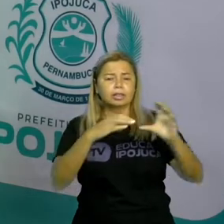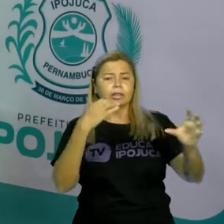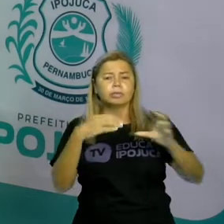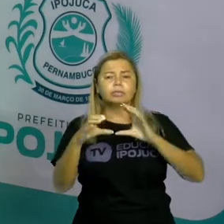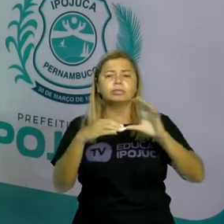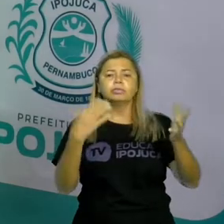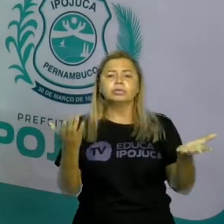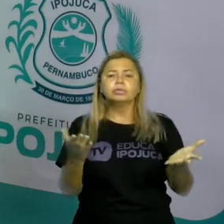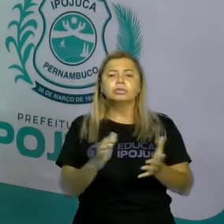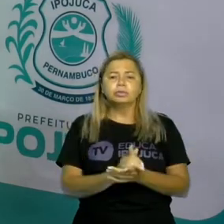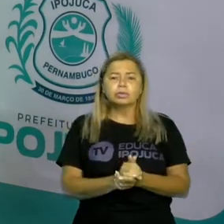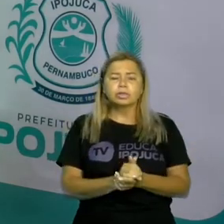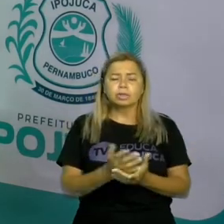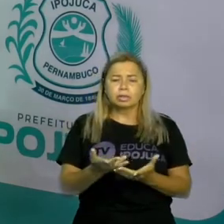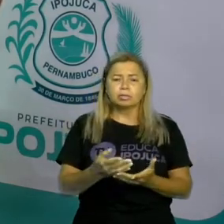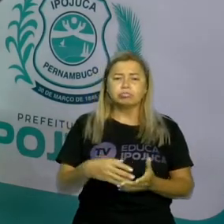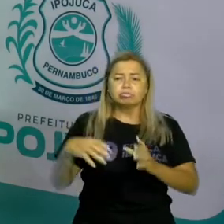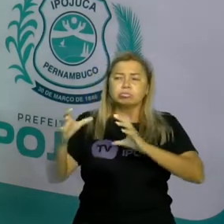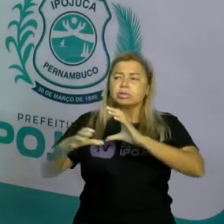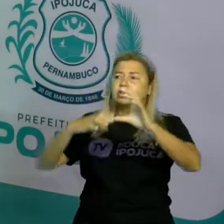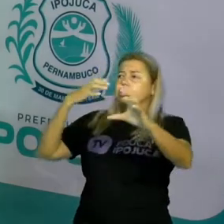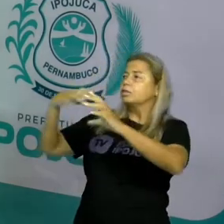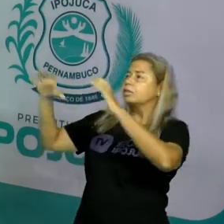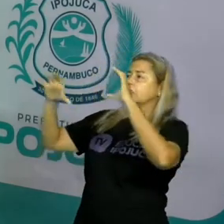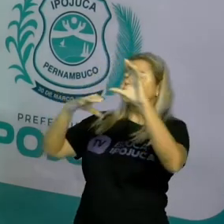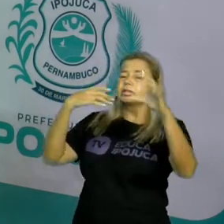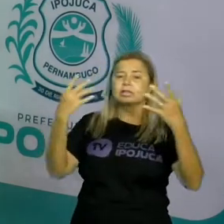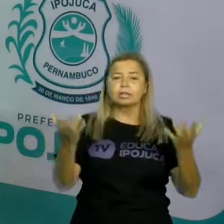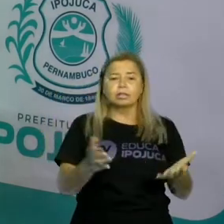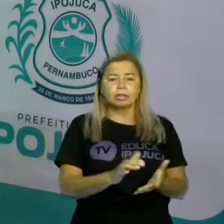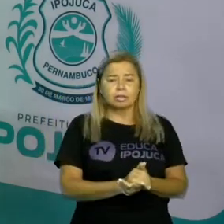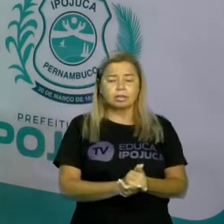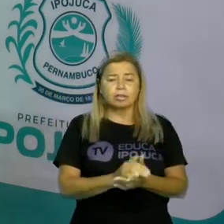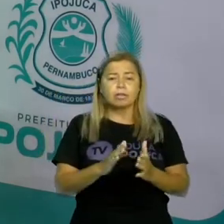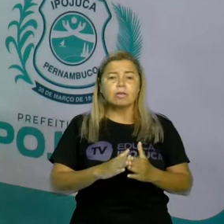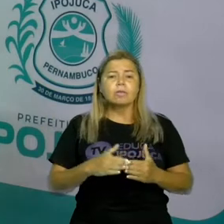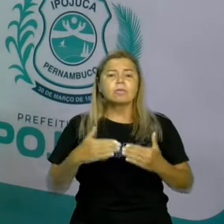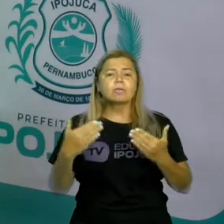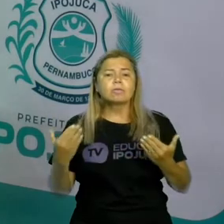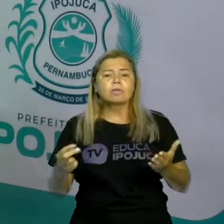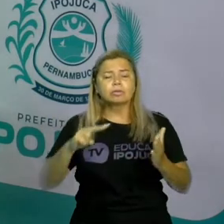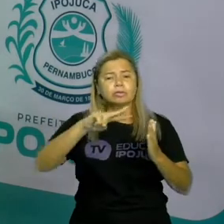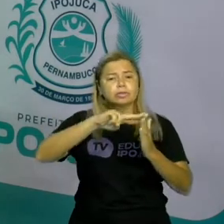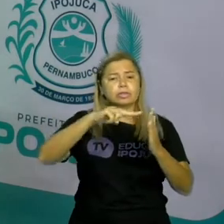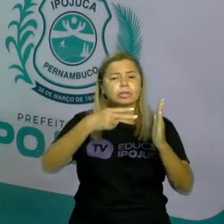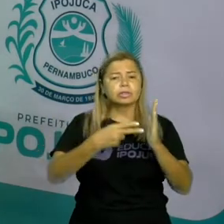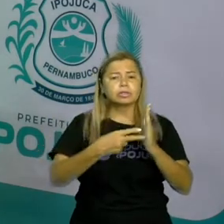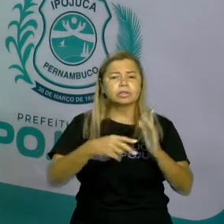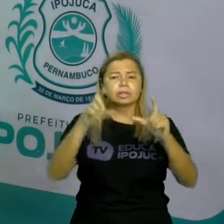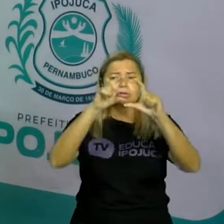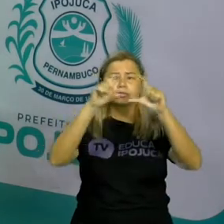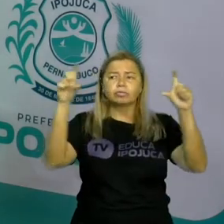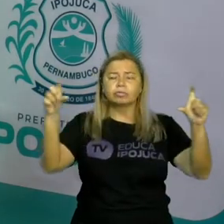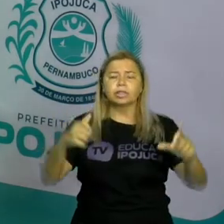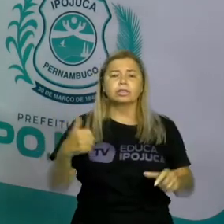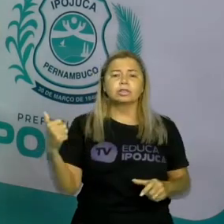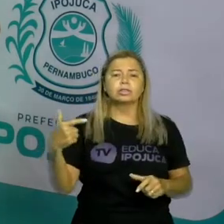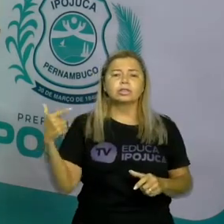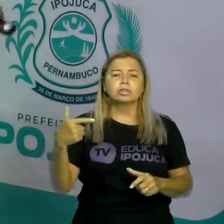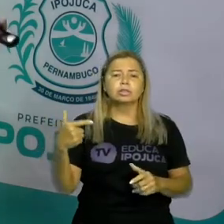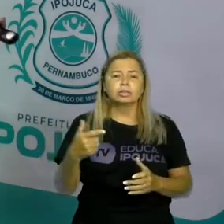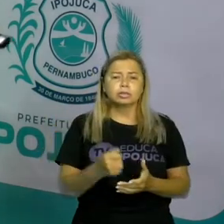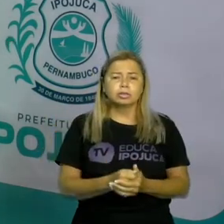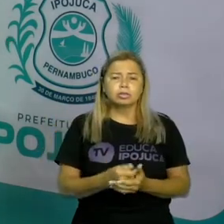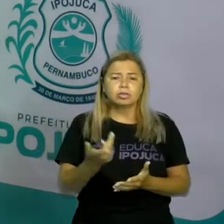eu estou falando de uma letra, de música, de canção. Quando é que no significado da frase 2, ele significa